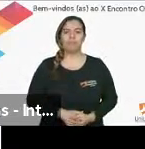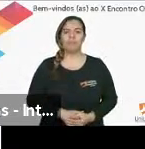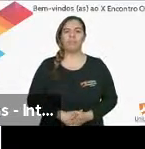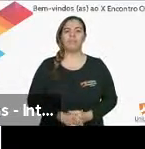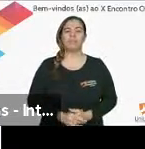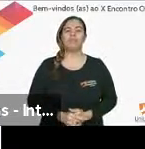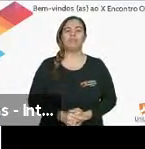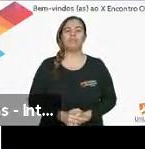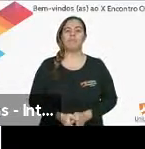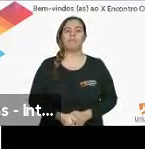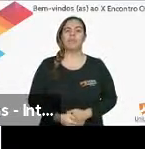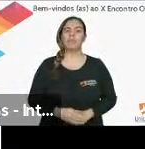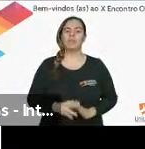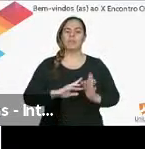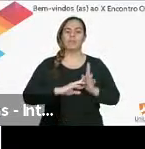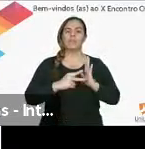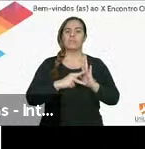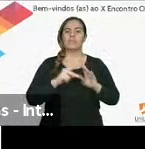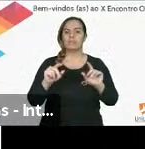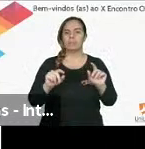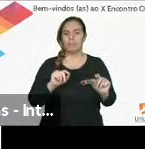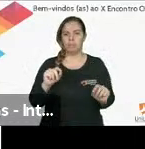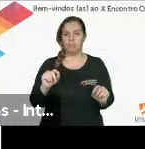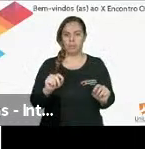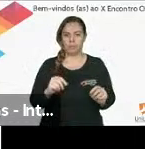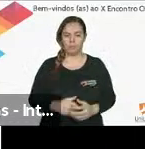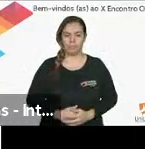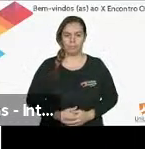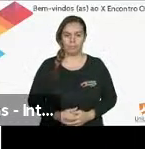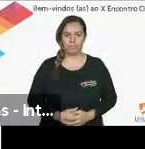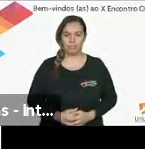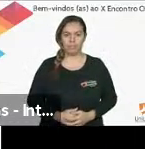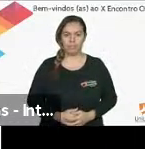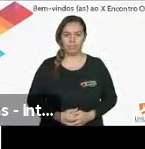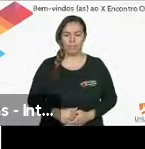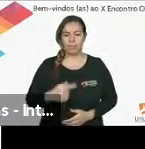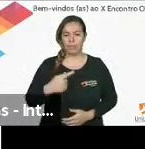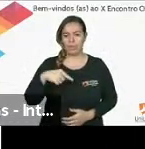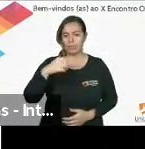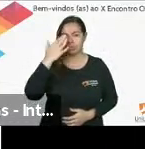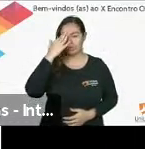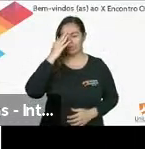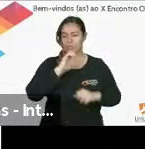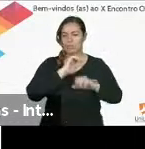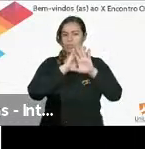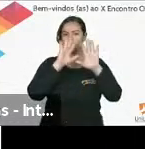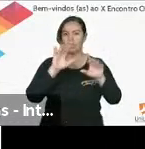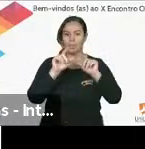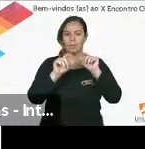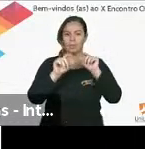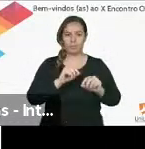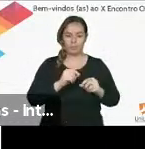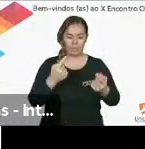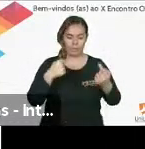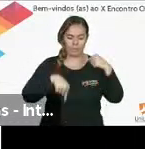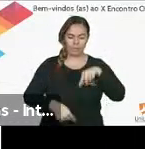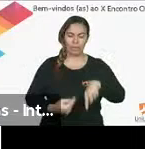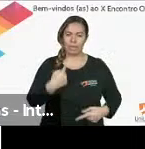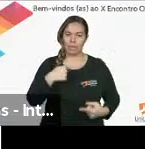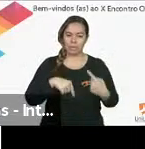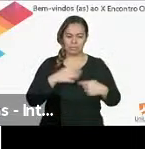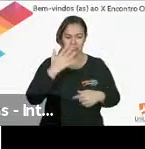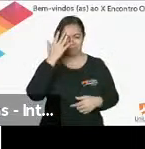Então, o que é que ele está dizendo? Nós não podemos entender o que se passa na atividade imunológica